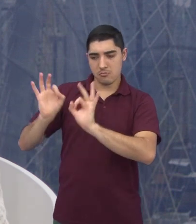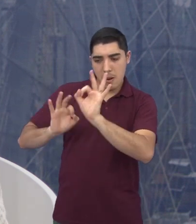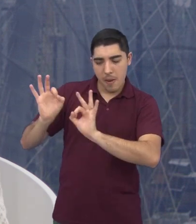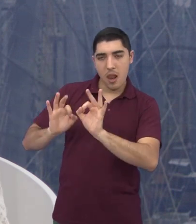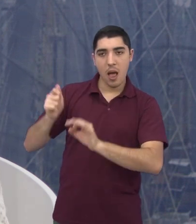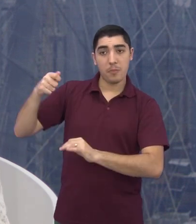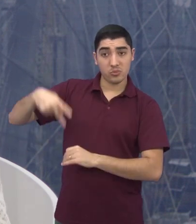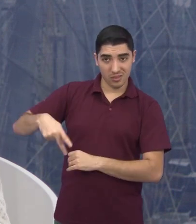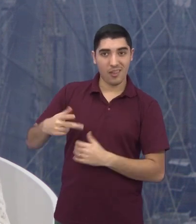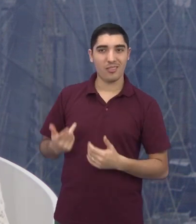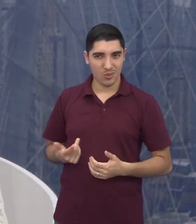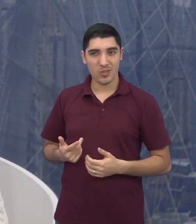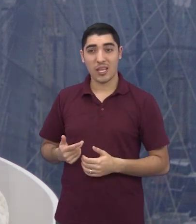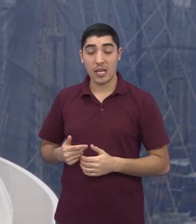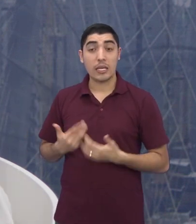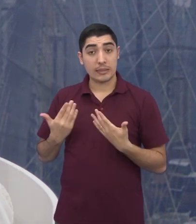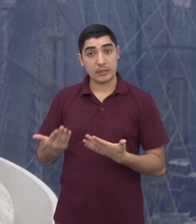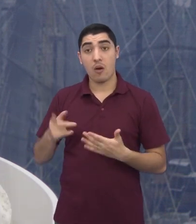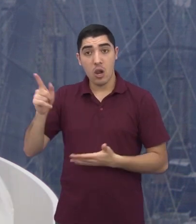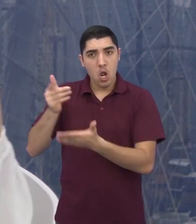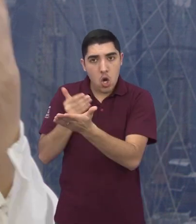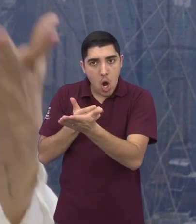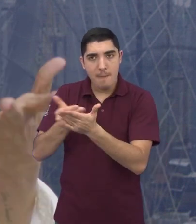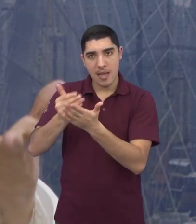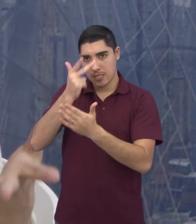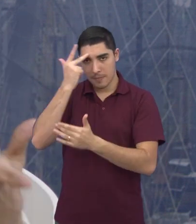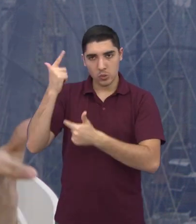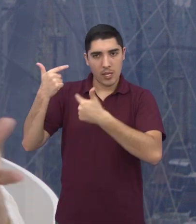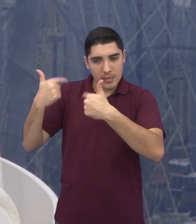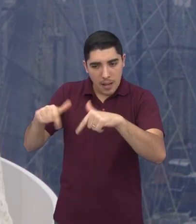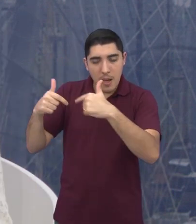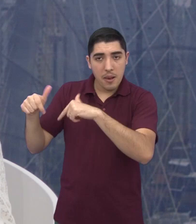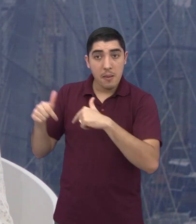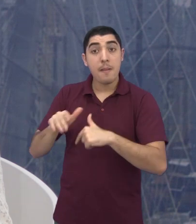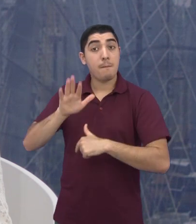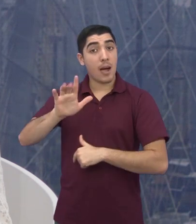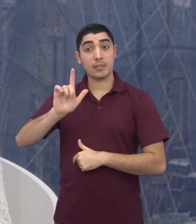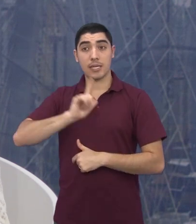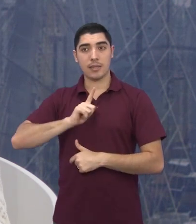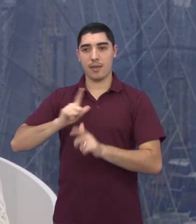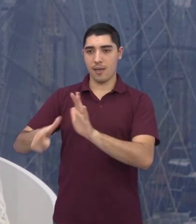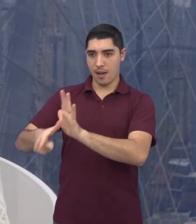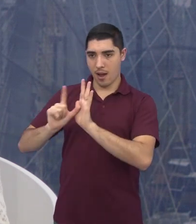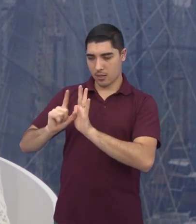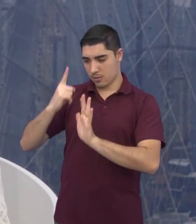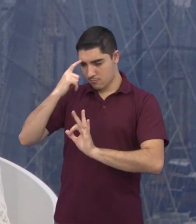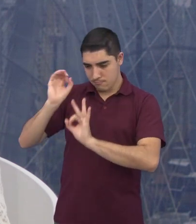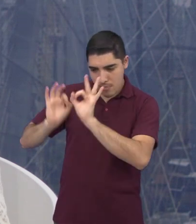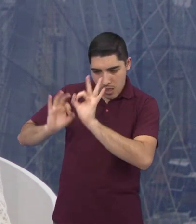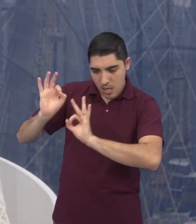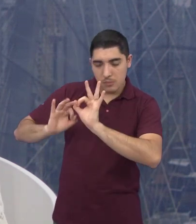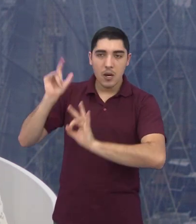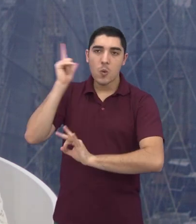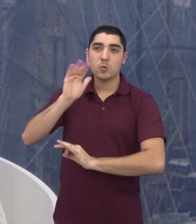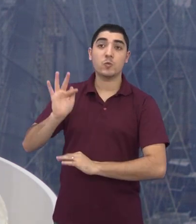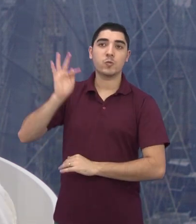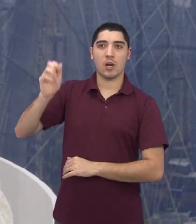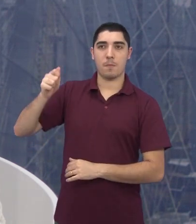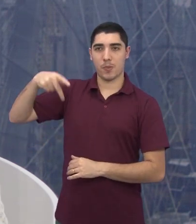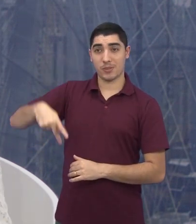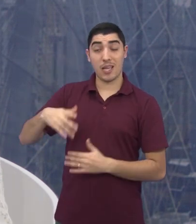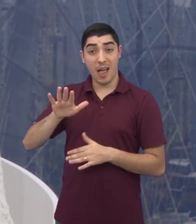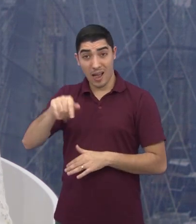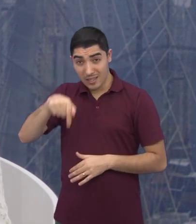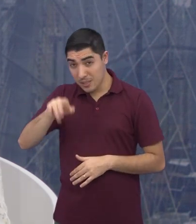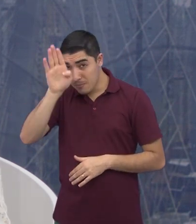funcionário é admitido. Né? Então, ele começa a trabalhar, mas já fazendo um planejamento para quando ele vai se aposentar. Aqui no